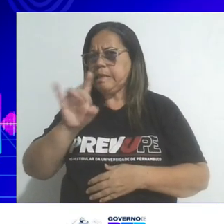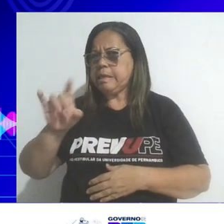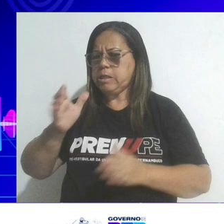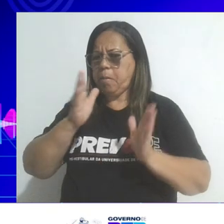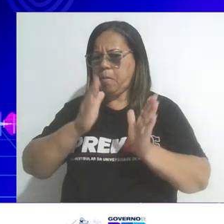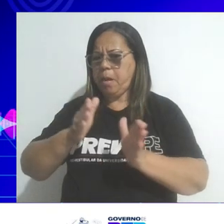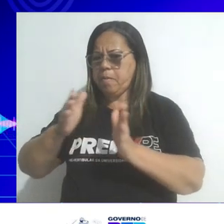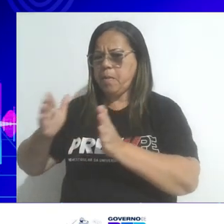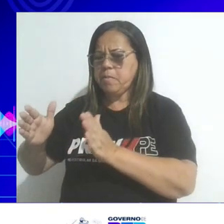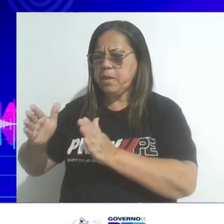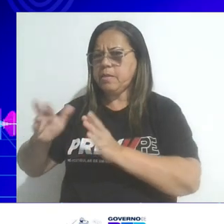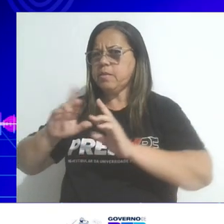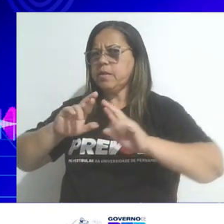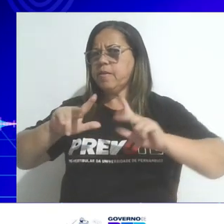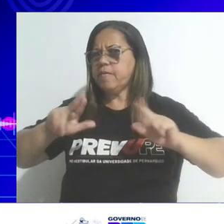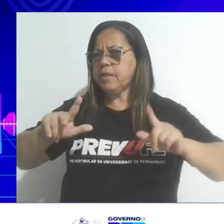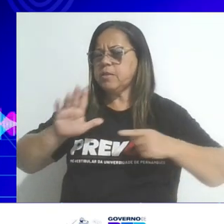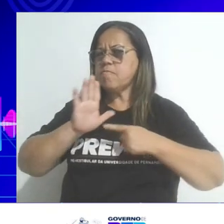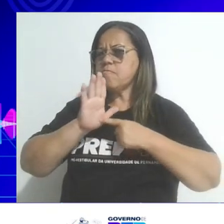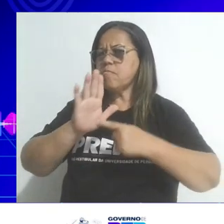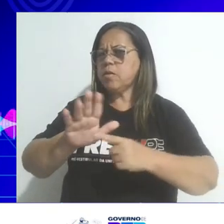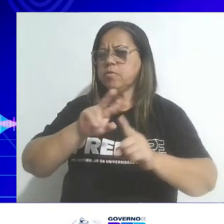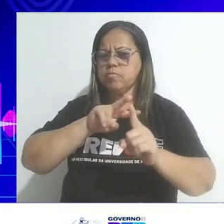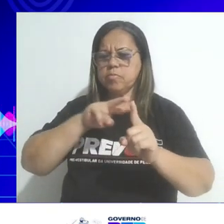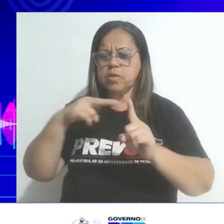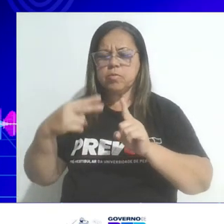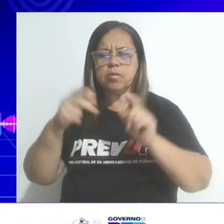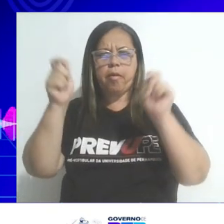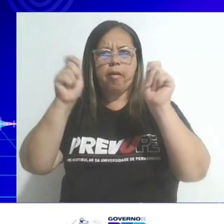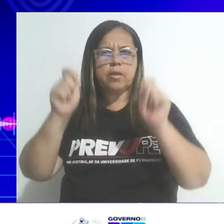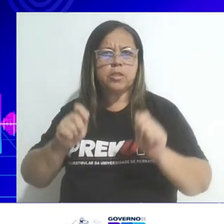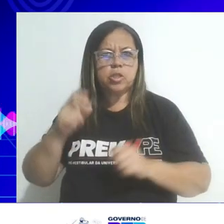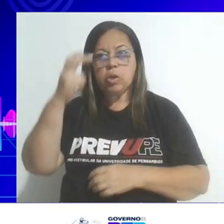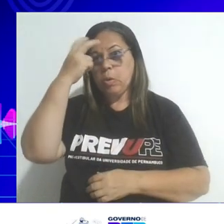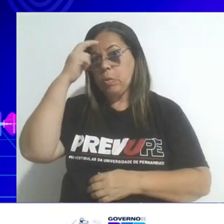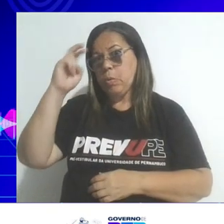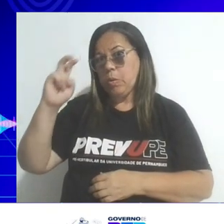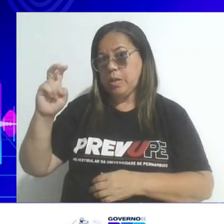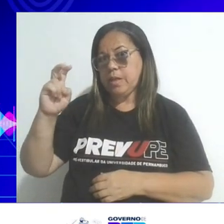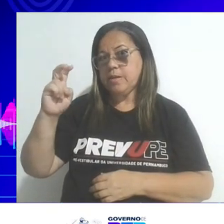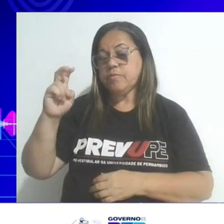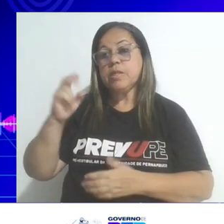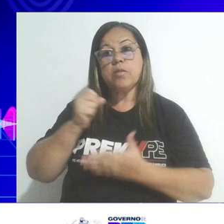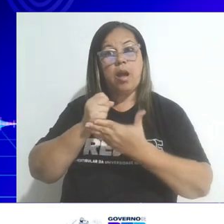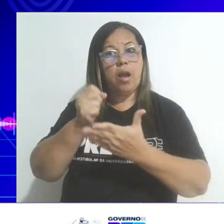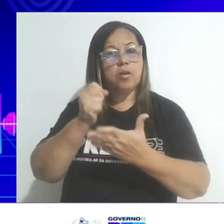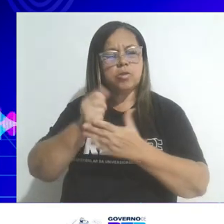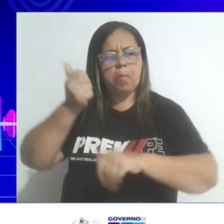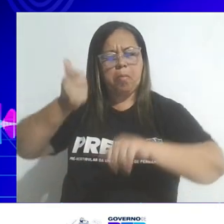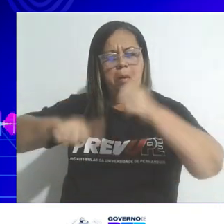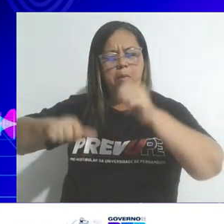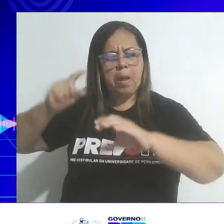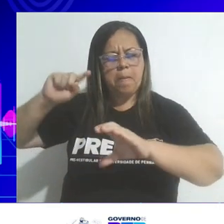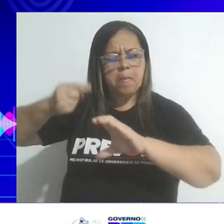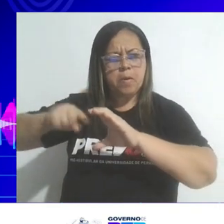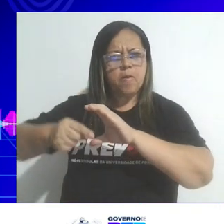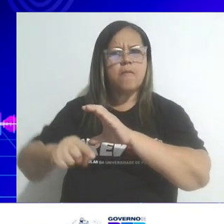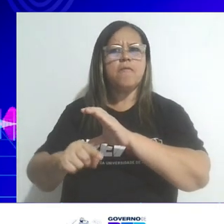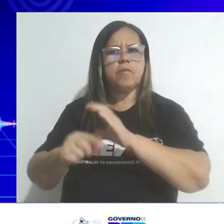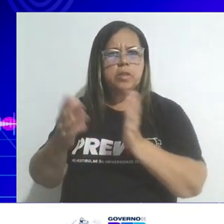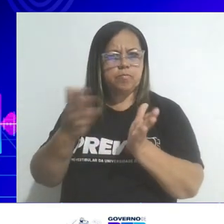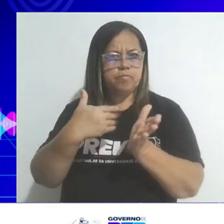refletem as perspectivas artísticas e culturais de sua época isso contribui para uma análise mais profunda das